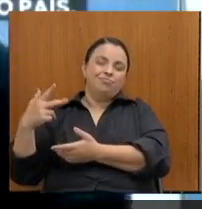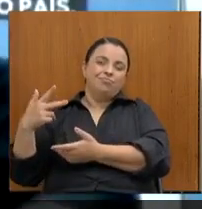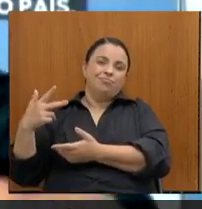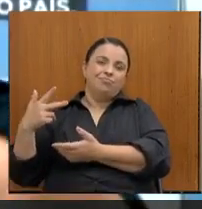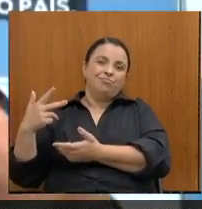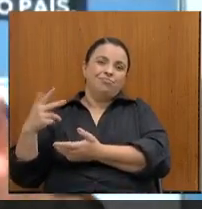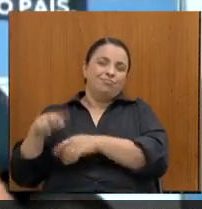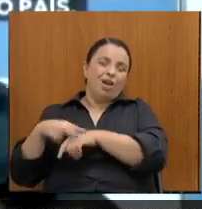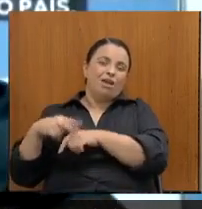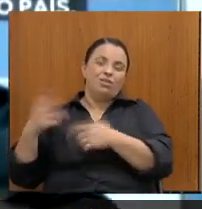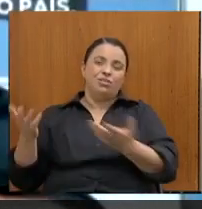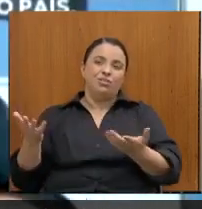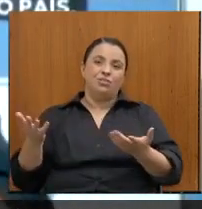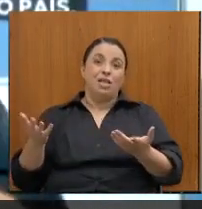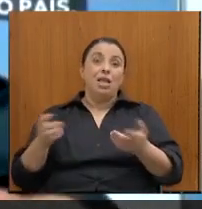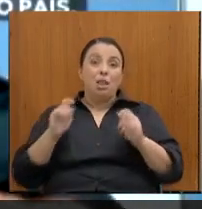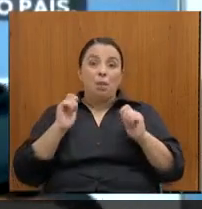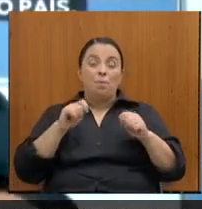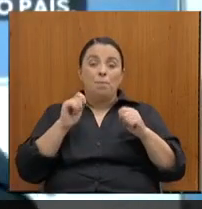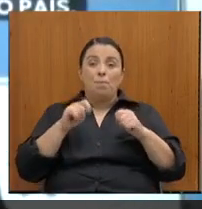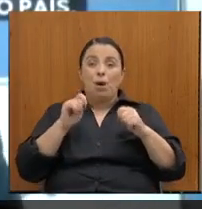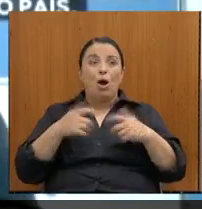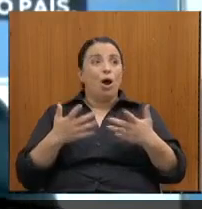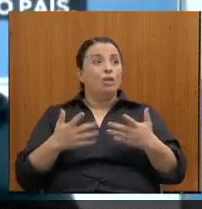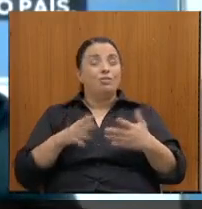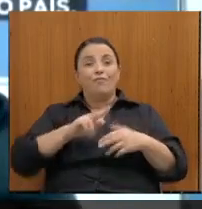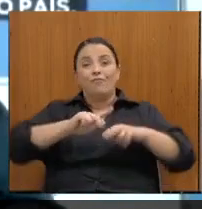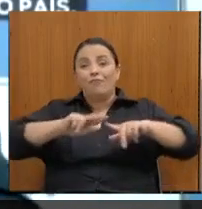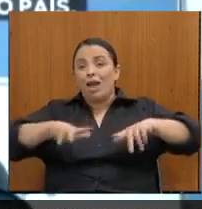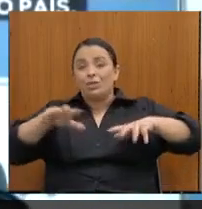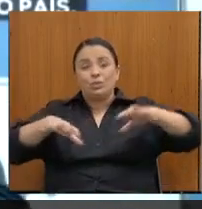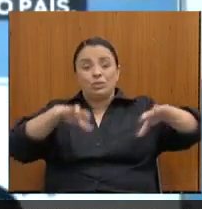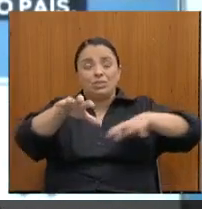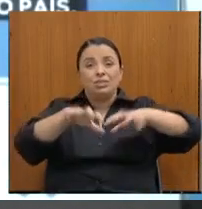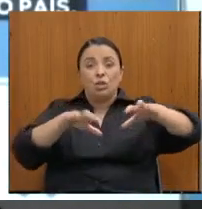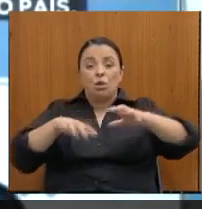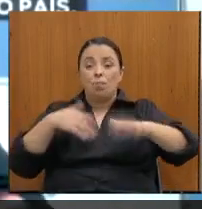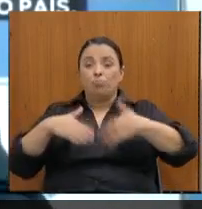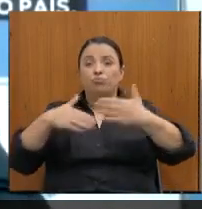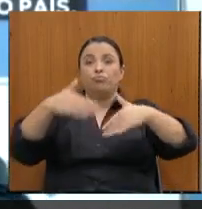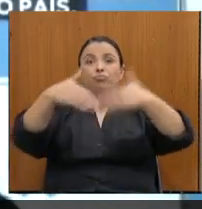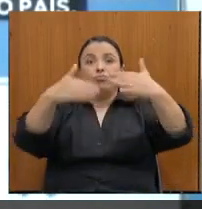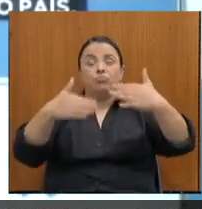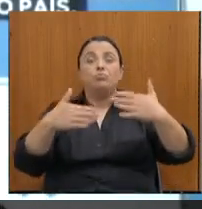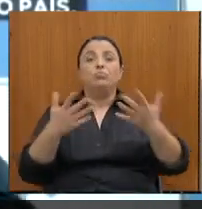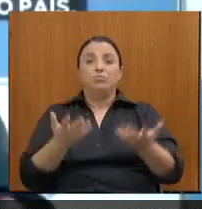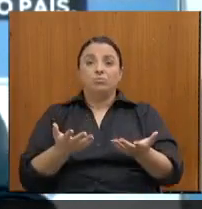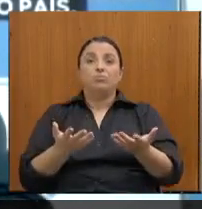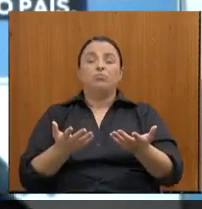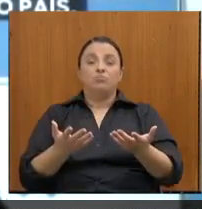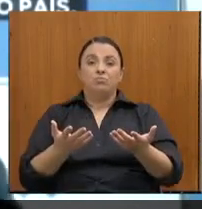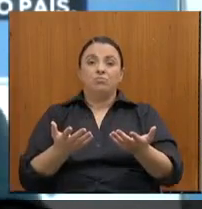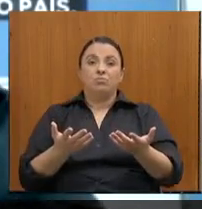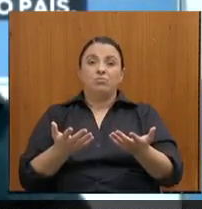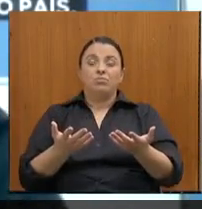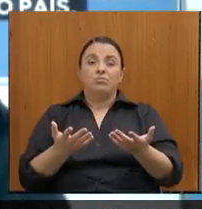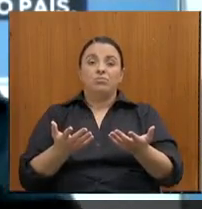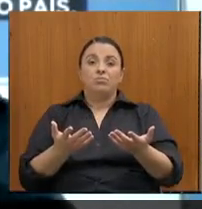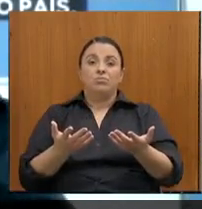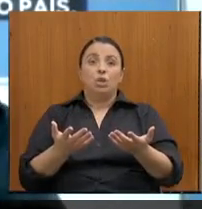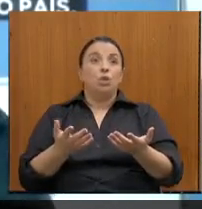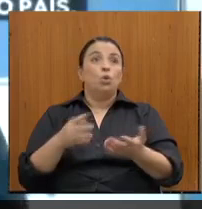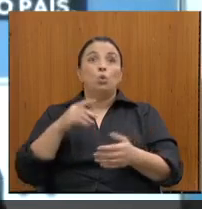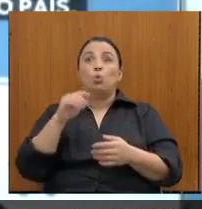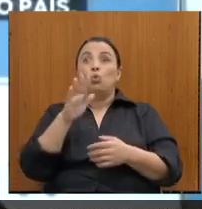desenvolver tecnologia e gerar prosperidade em todo estado tão somente nos locais onde você vai ter hidrogênio